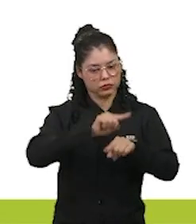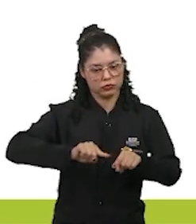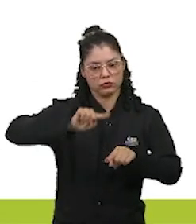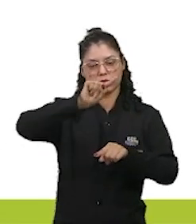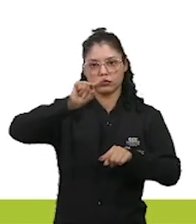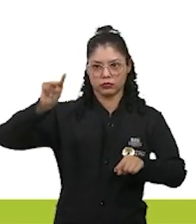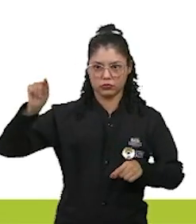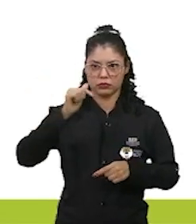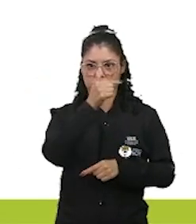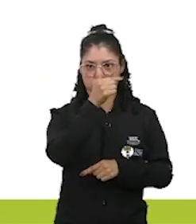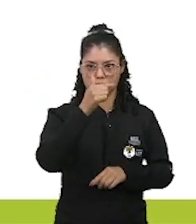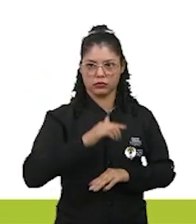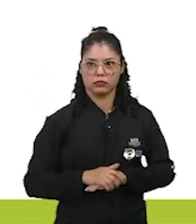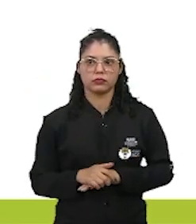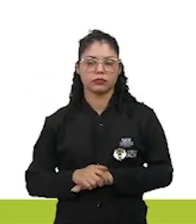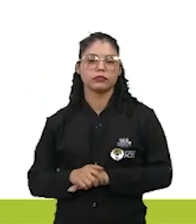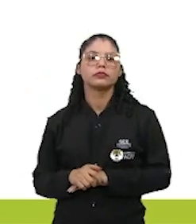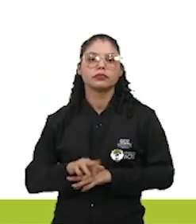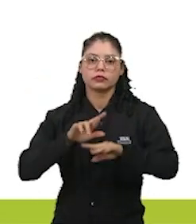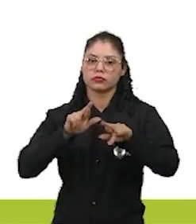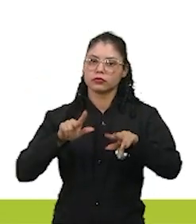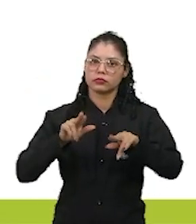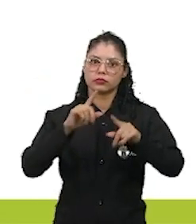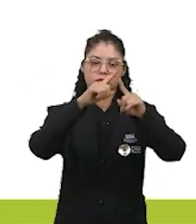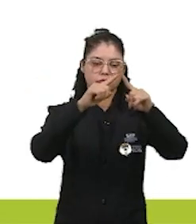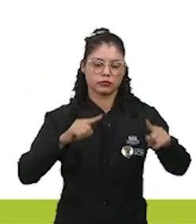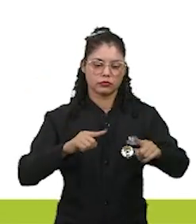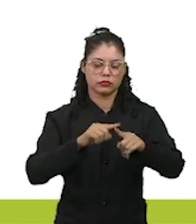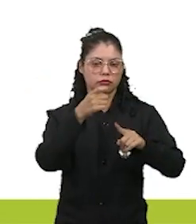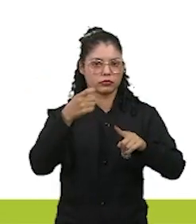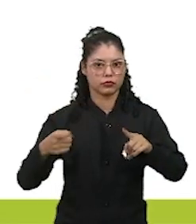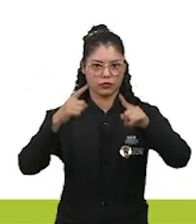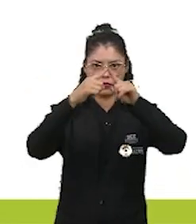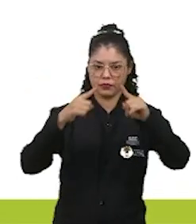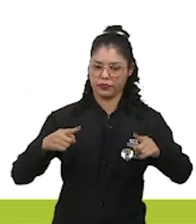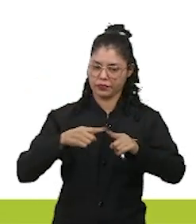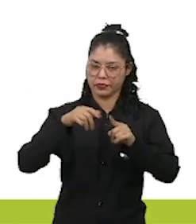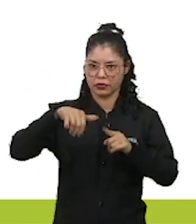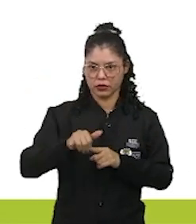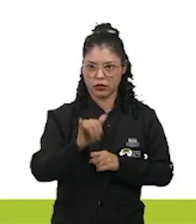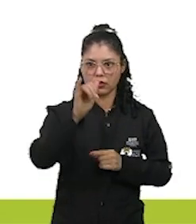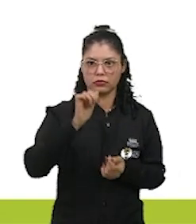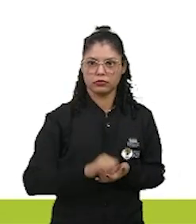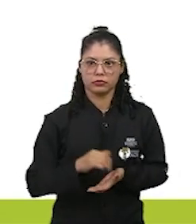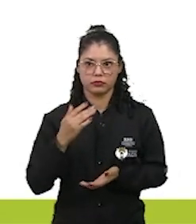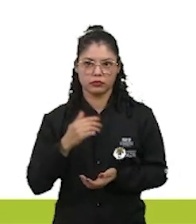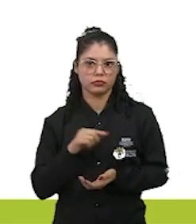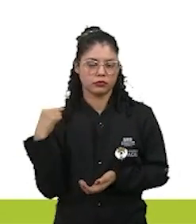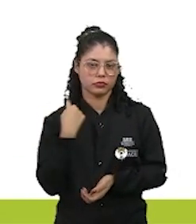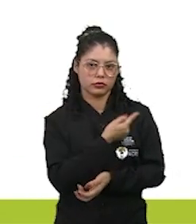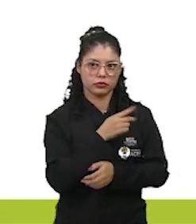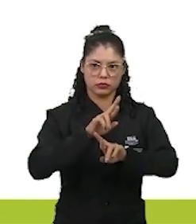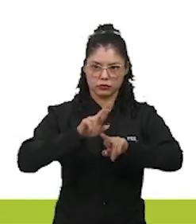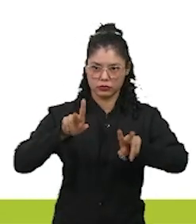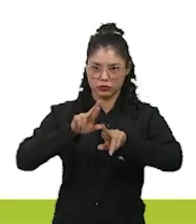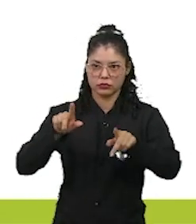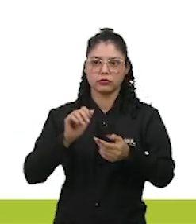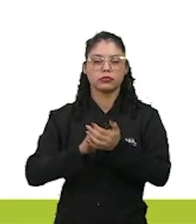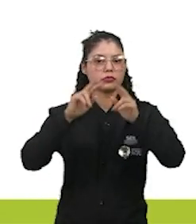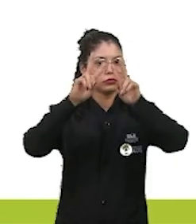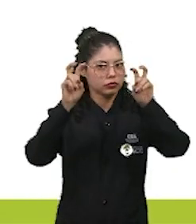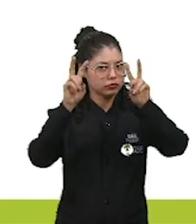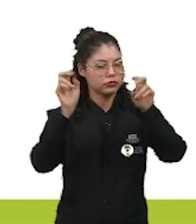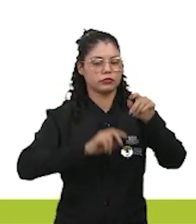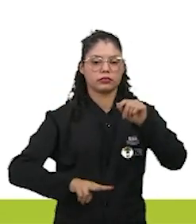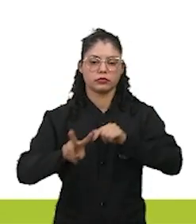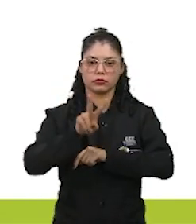tá bom? Trabalhando essas variações, eu vou ter ΔX e ΔY, e esse cara aqui é a nossa hipotenusa. A única diferença é que no teorema,